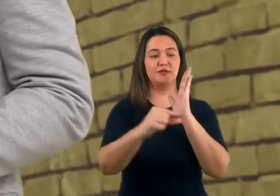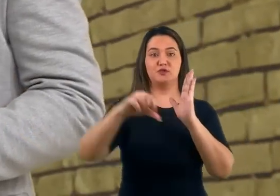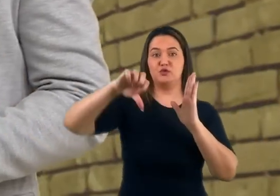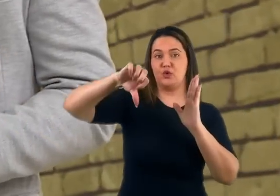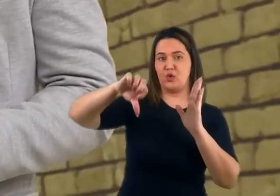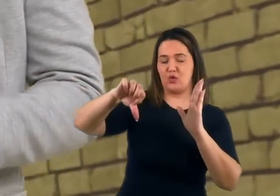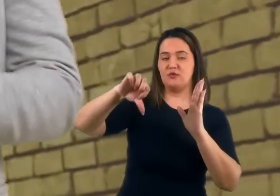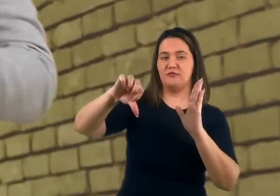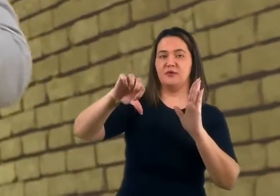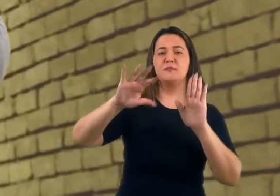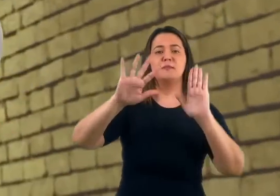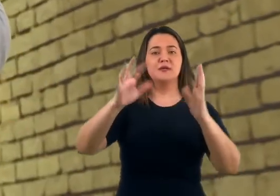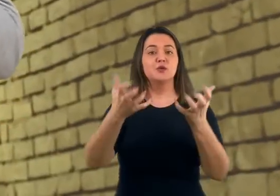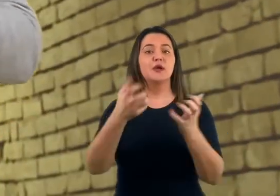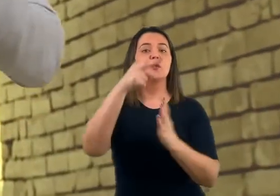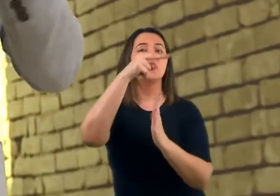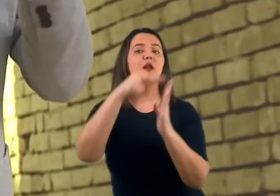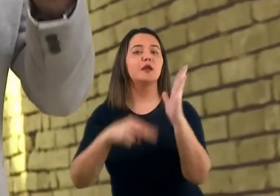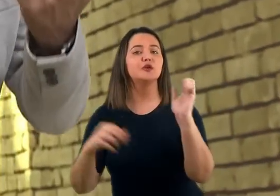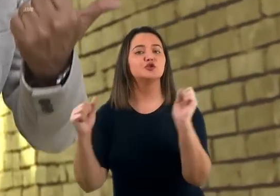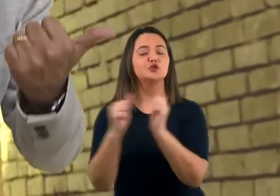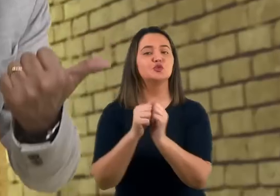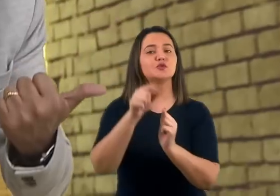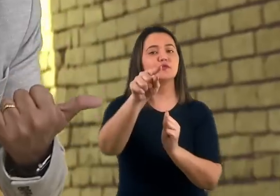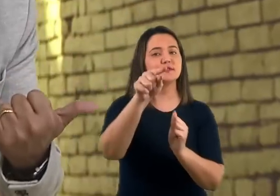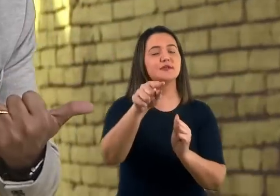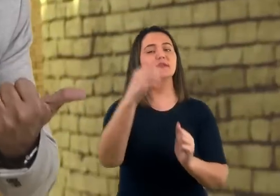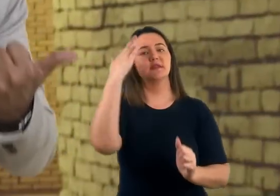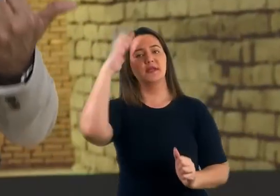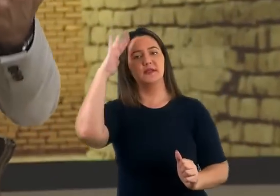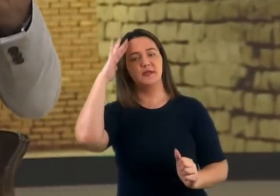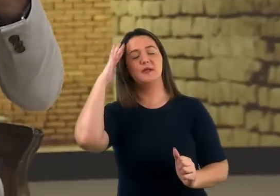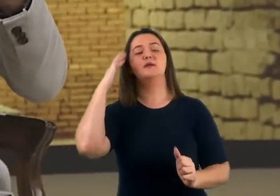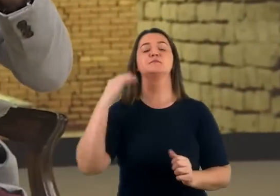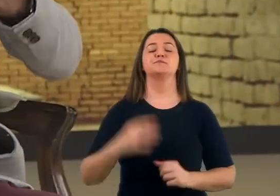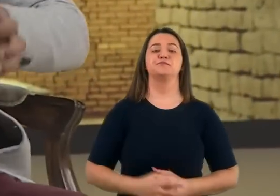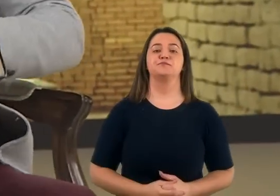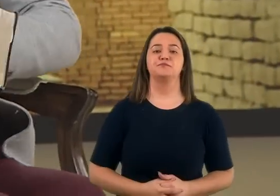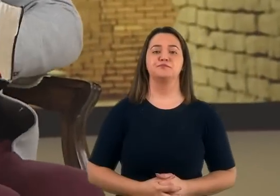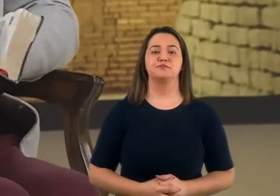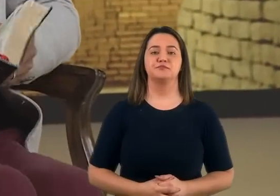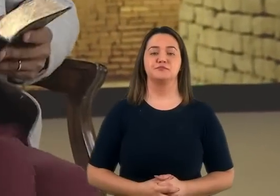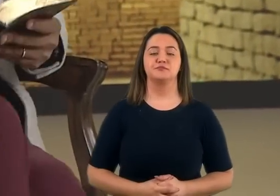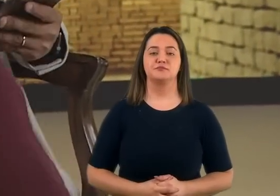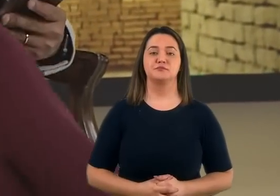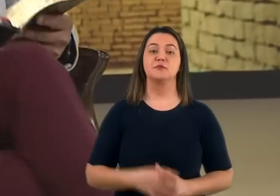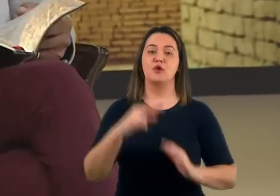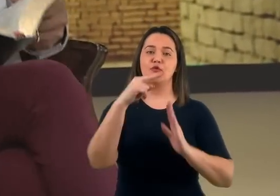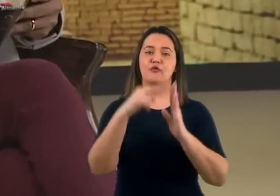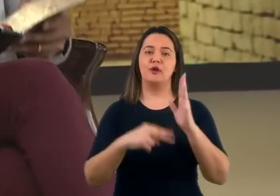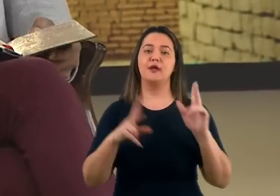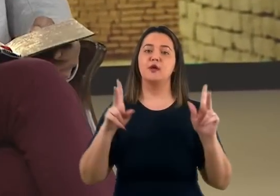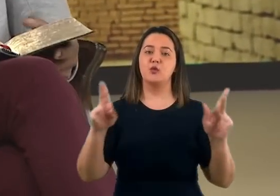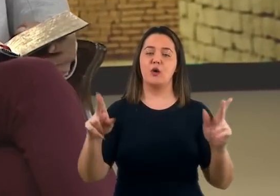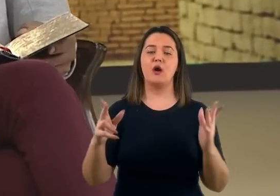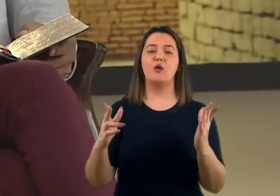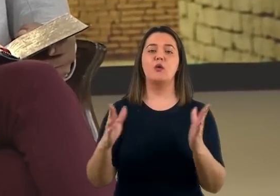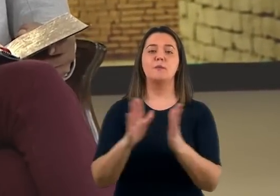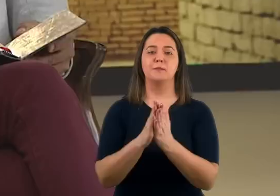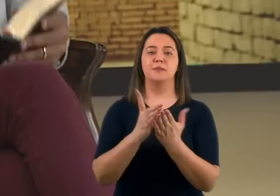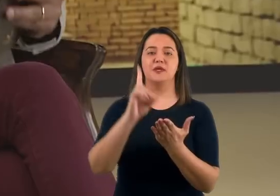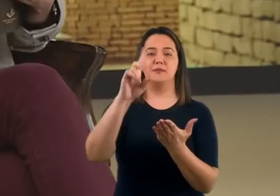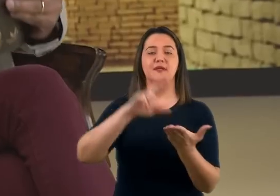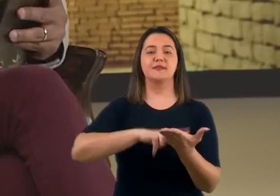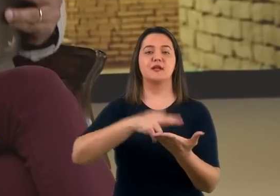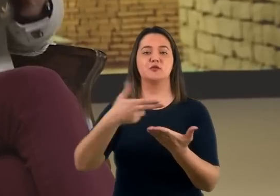9, mas eu quero lê-lo para você repetindo o verso 8, tá bom? E eu vou ler aqui conforme está na tradução